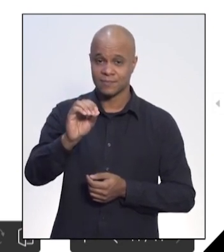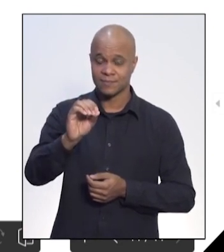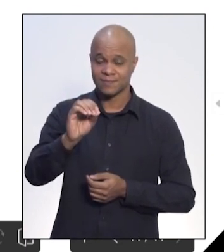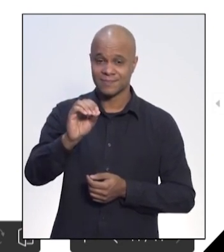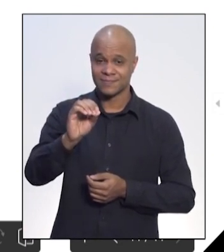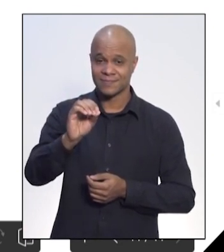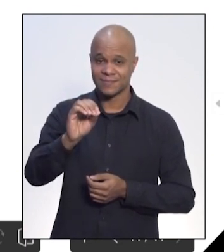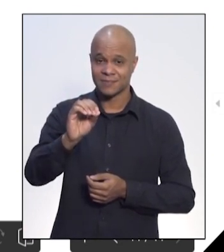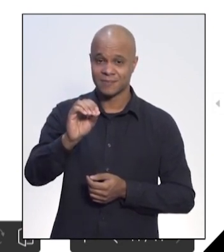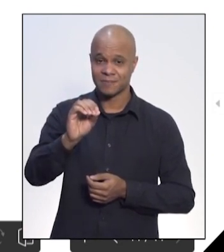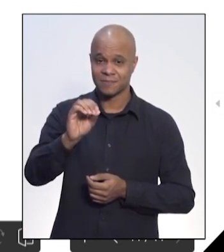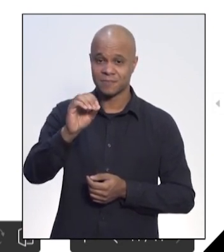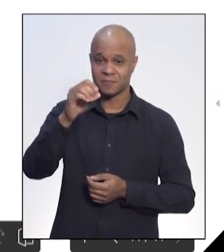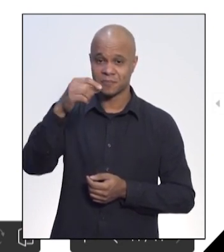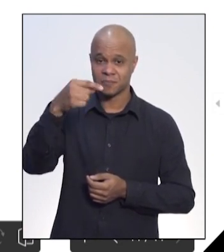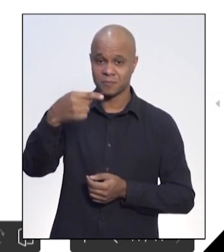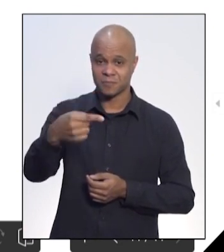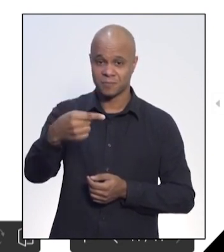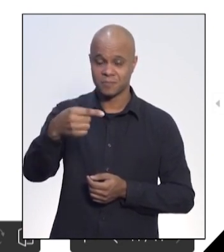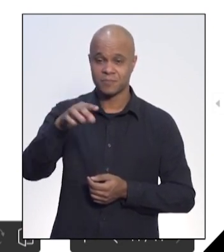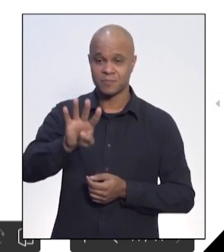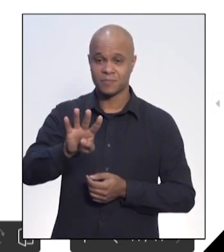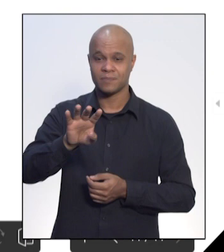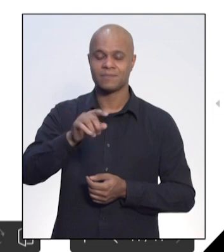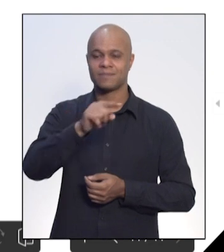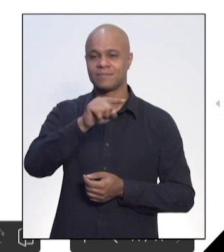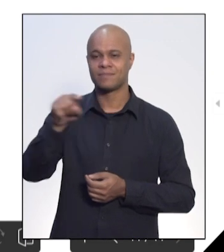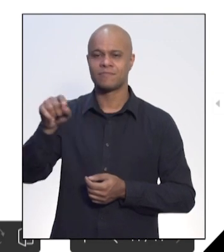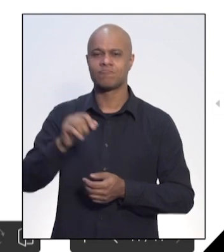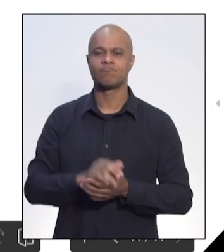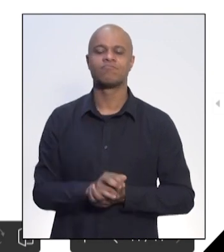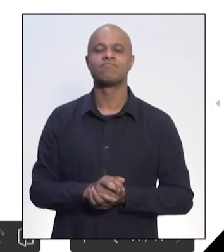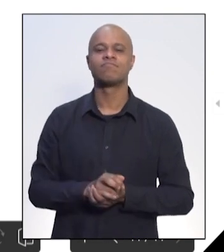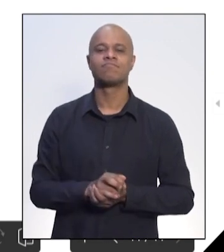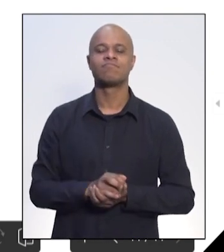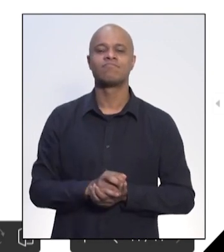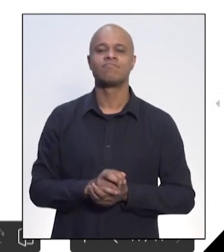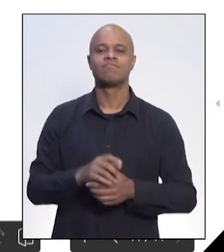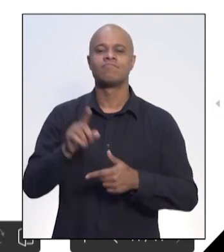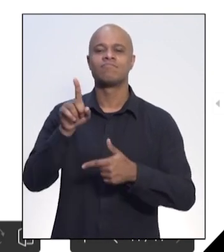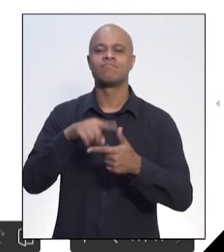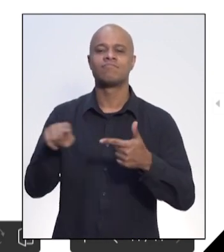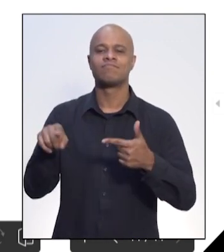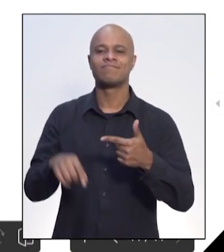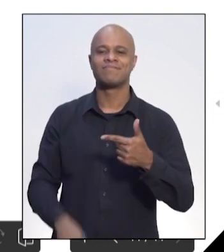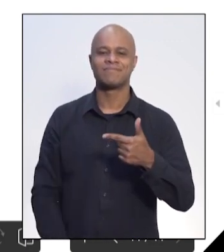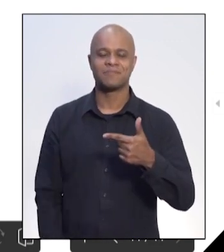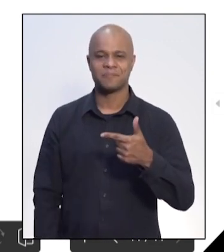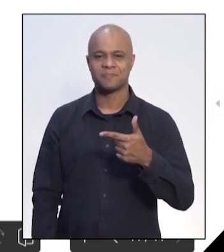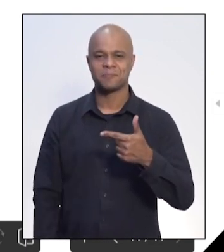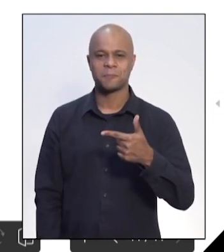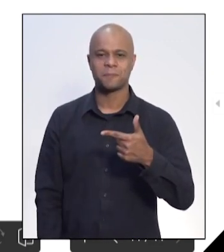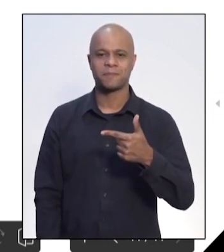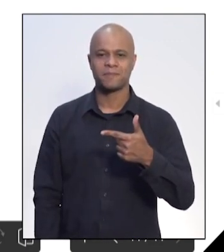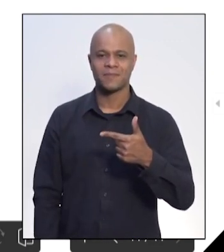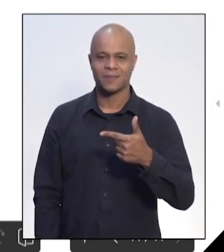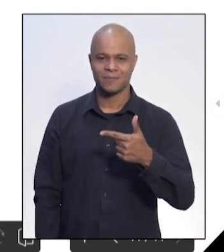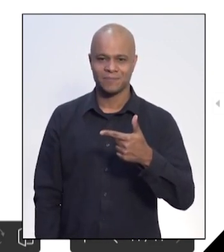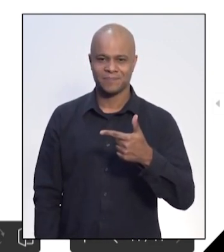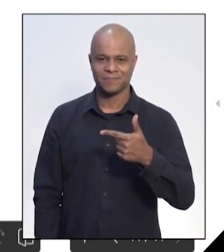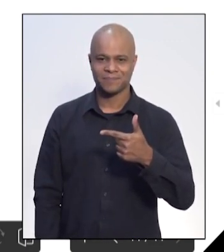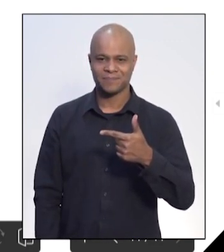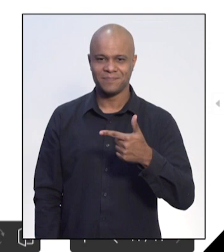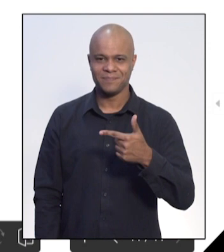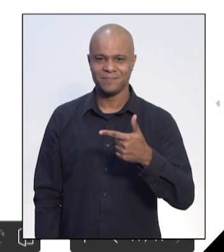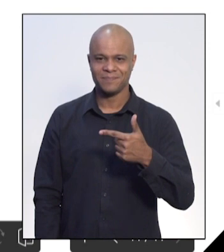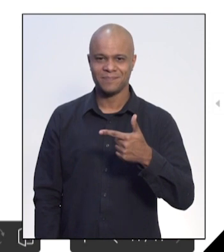menos 2, sinais diferentes, menos 2 vezes 2, 4. Vou dividir 60 por 4. Ah, professora, eu não lembro como faz para dividir 60 por